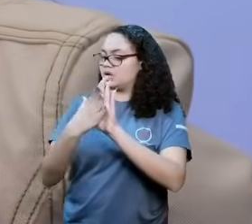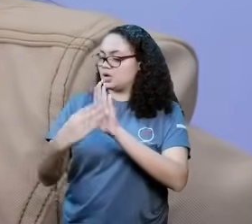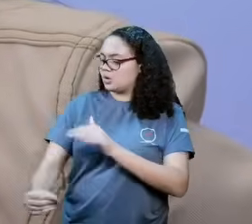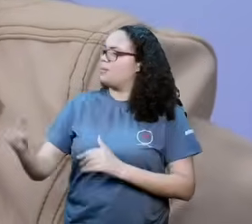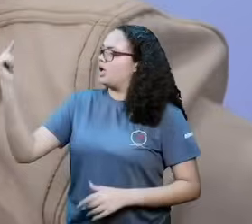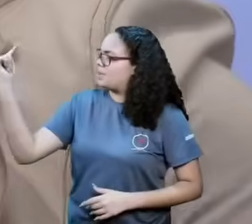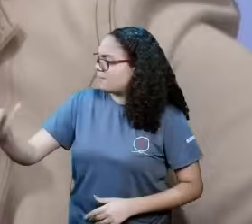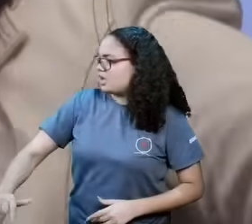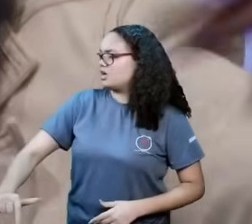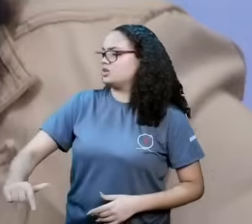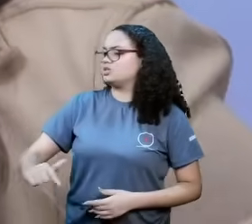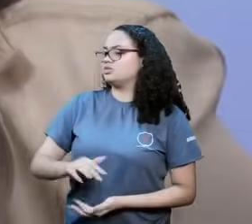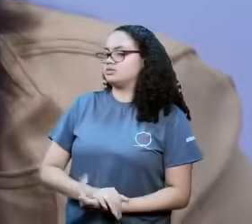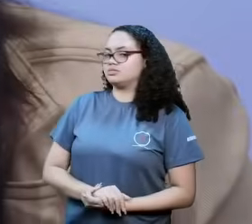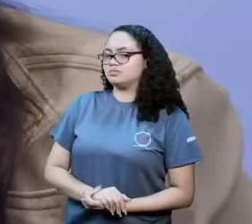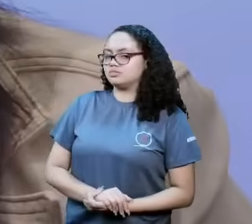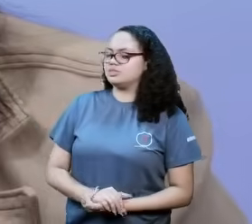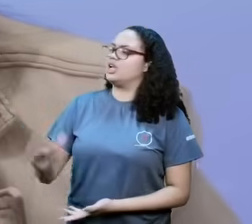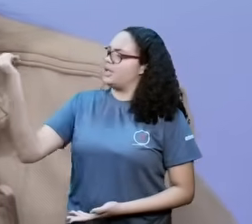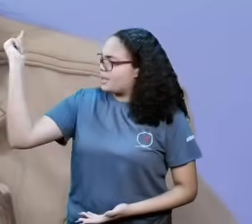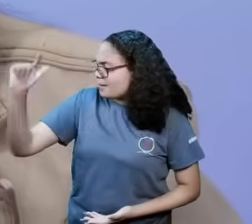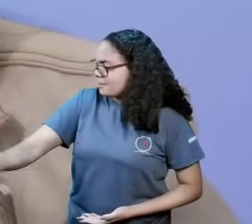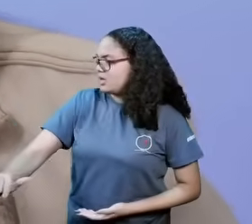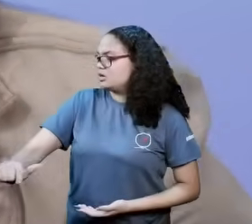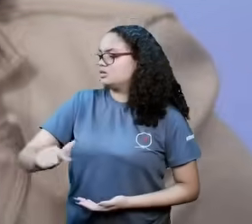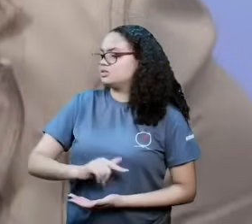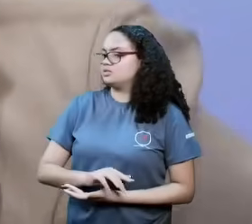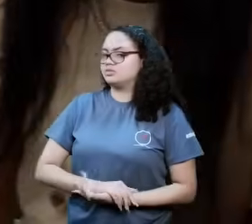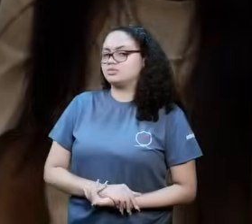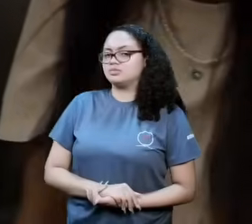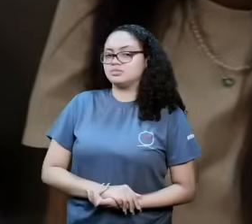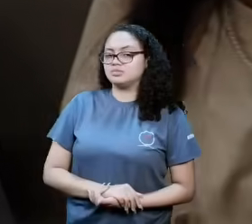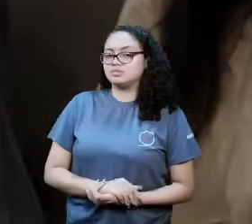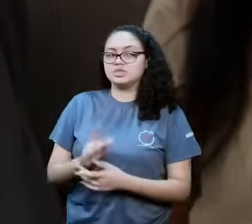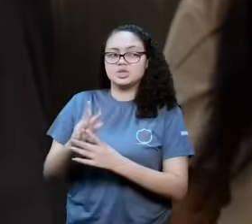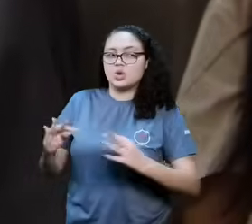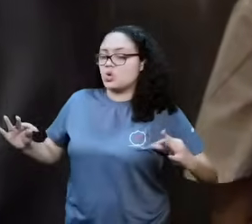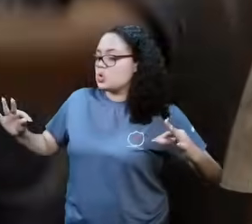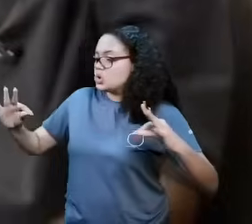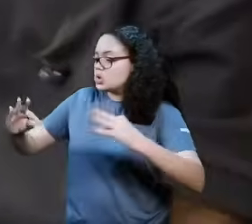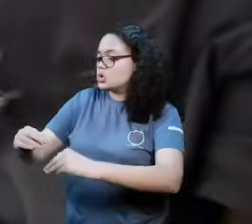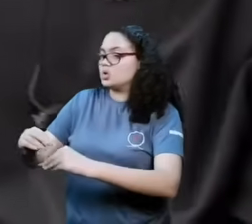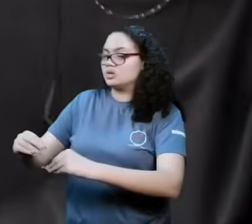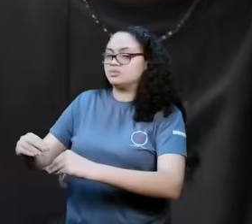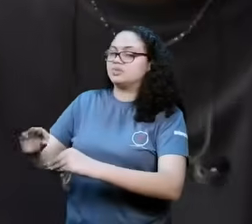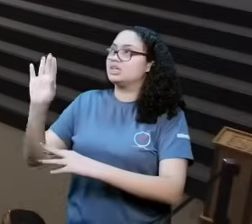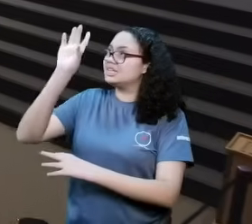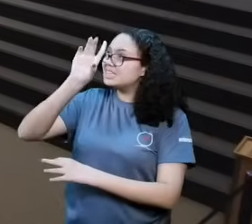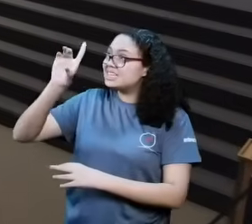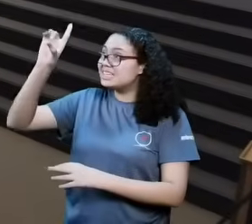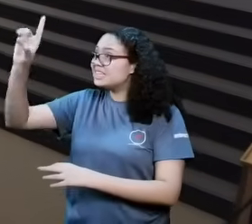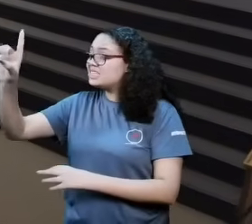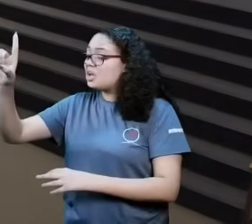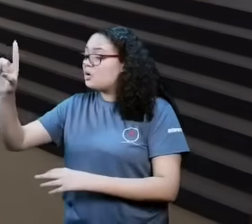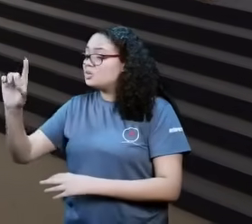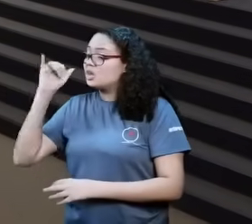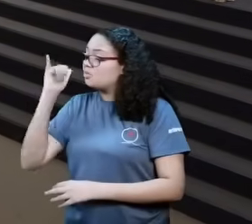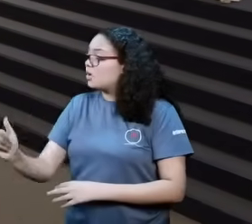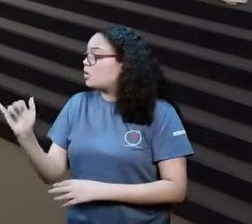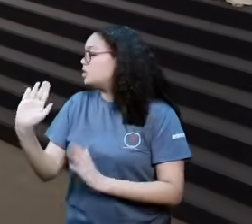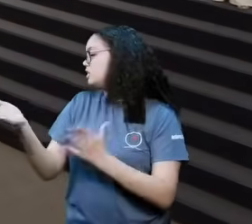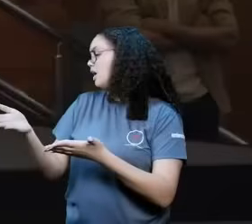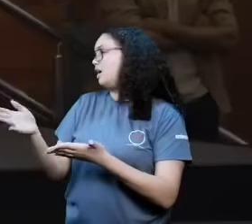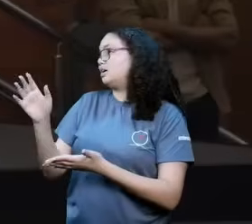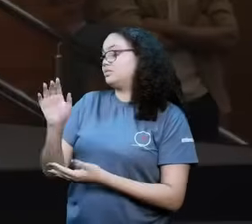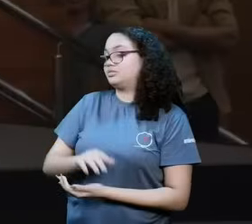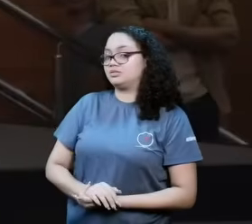repete. Fala, repete. Tudo que Deus já te disse. Se